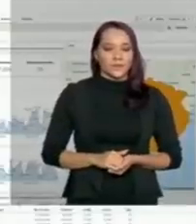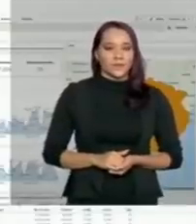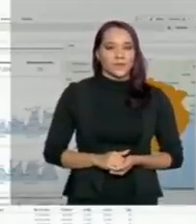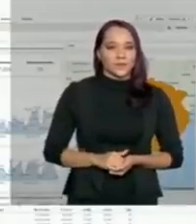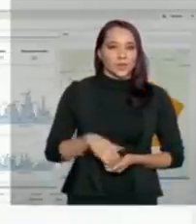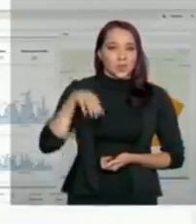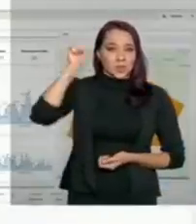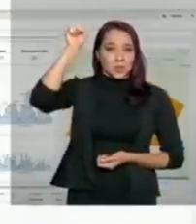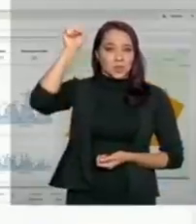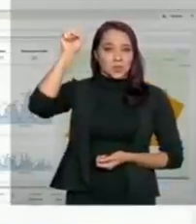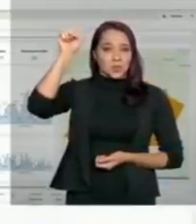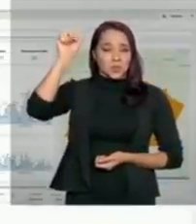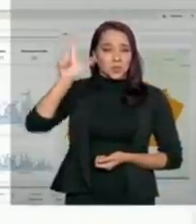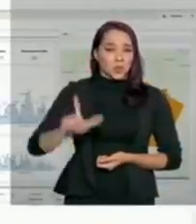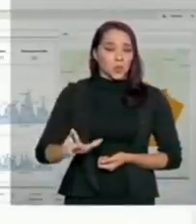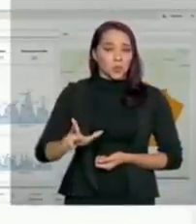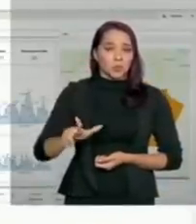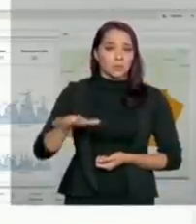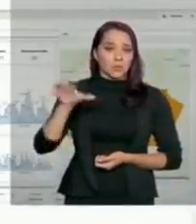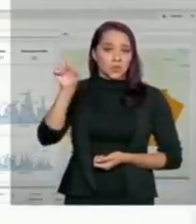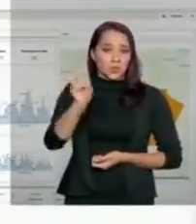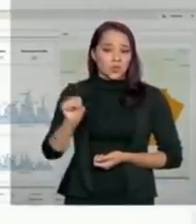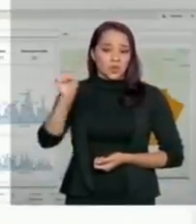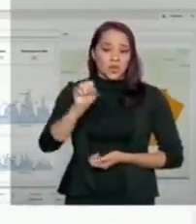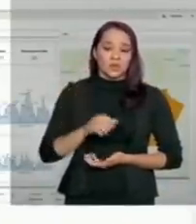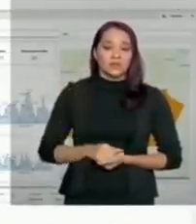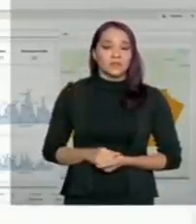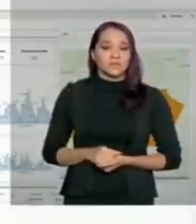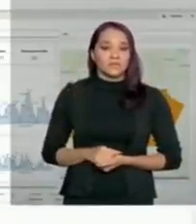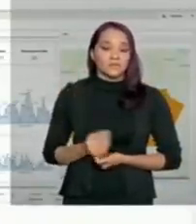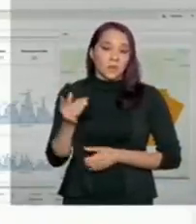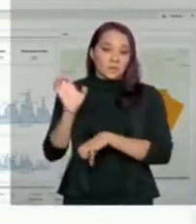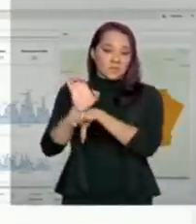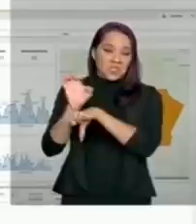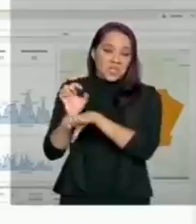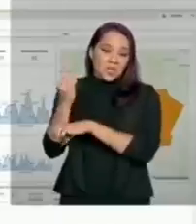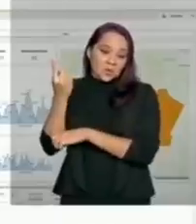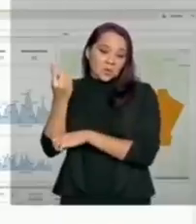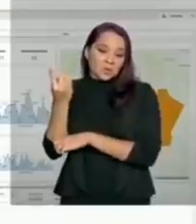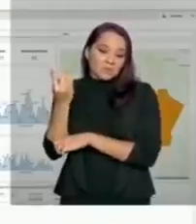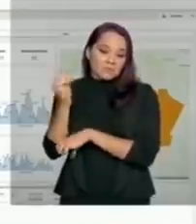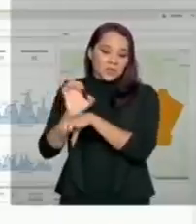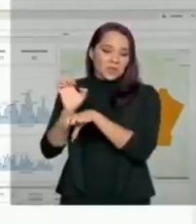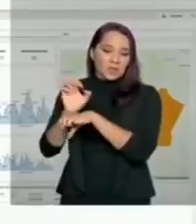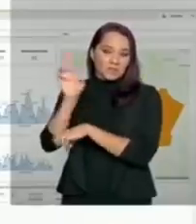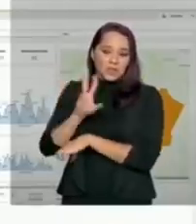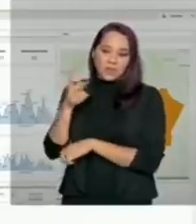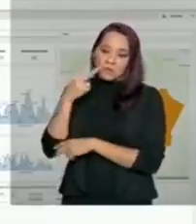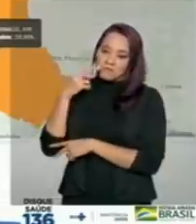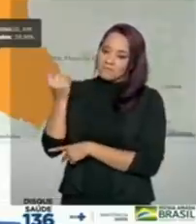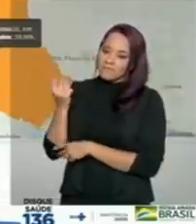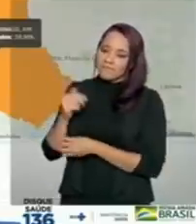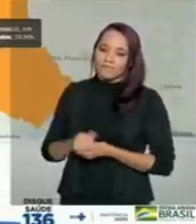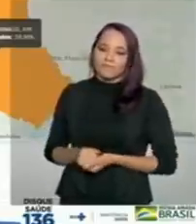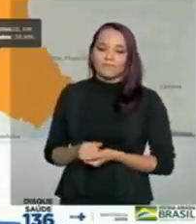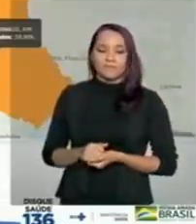Sul, sudeste, pode ir. Um estado da região para observar, pode ir.